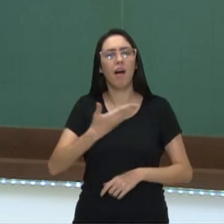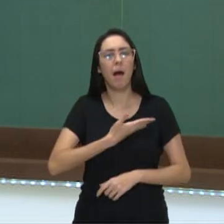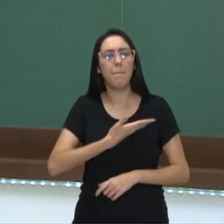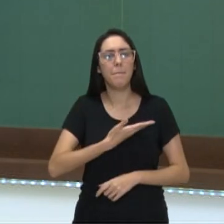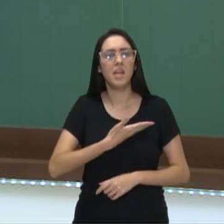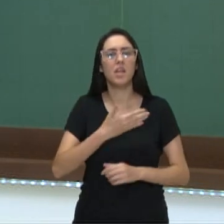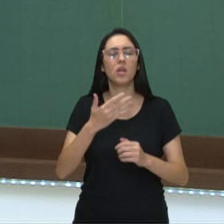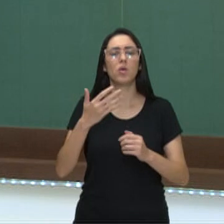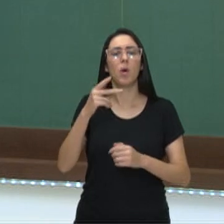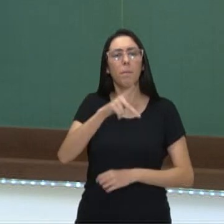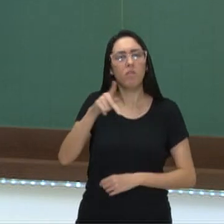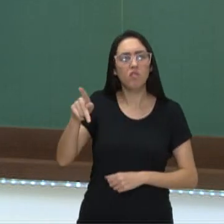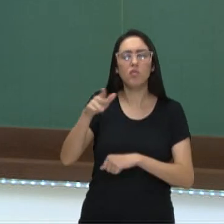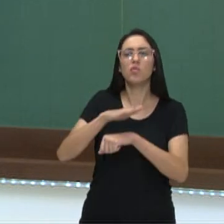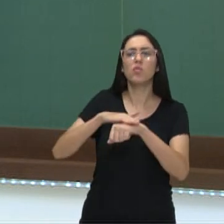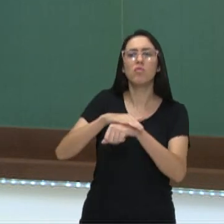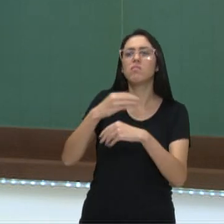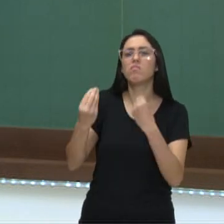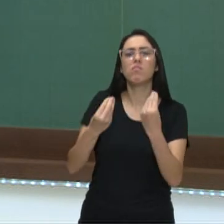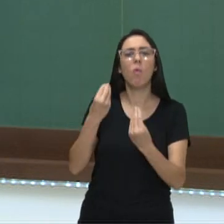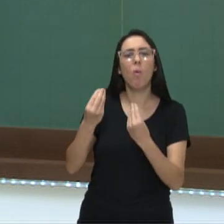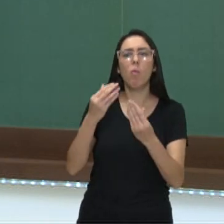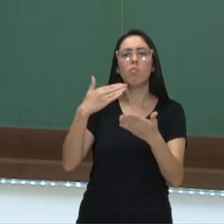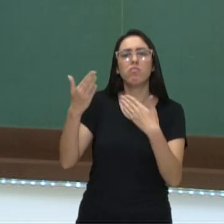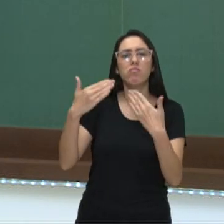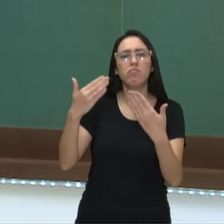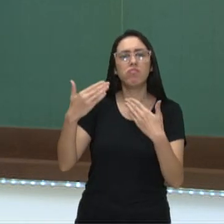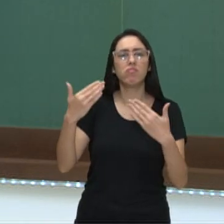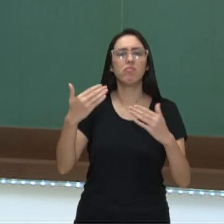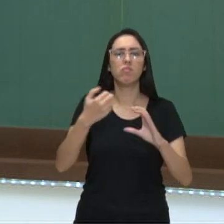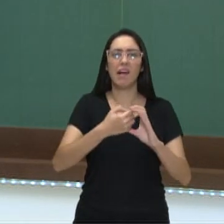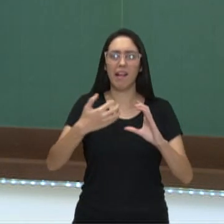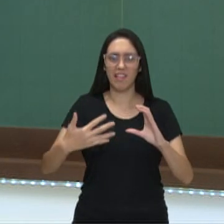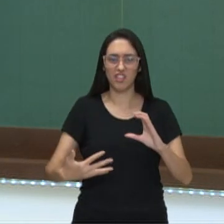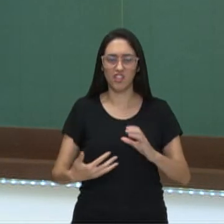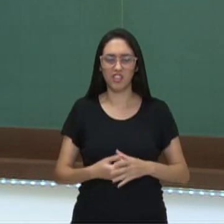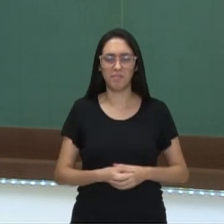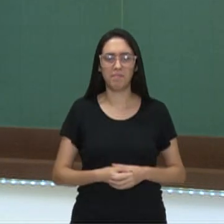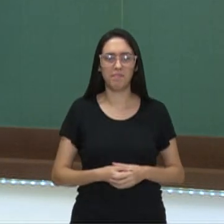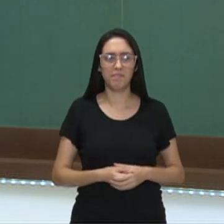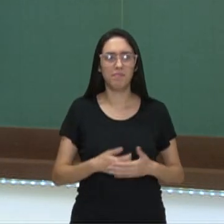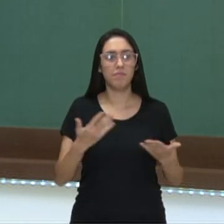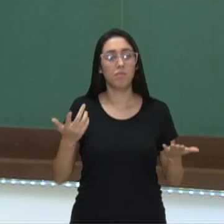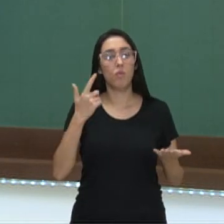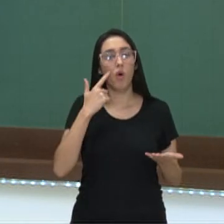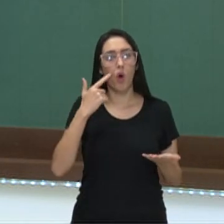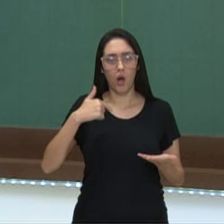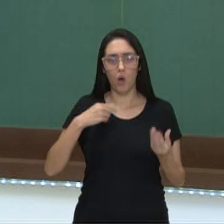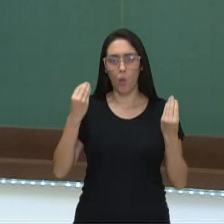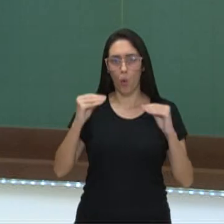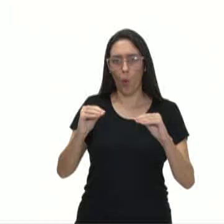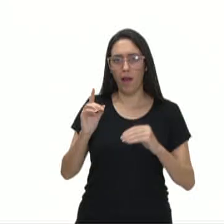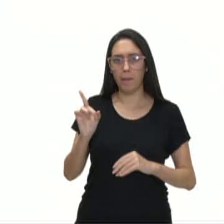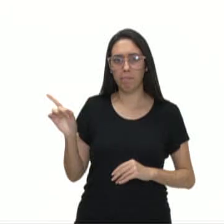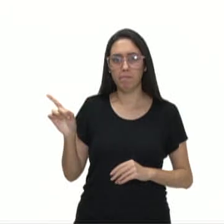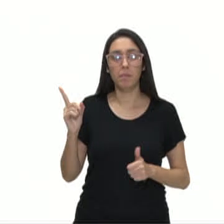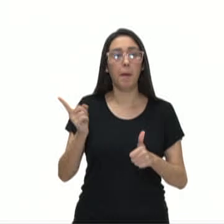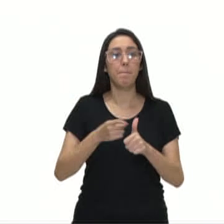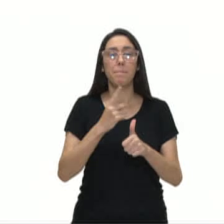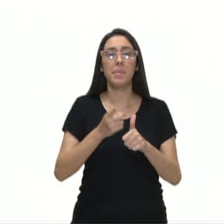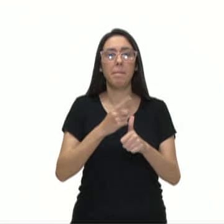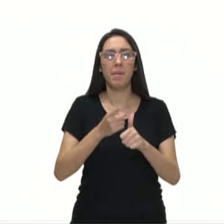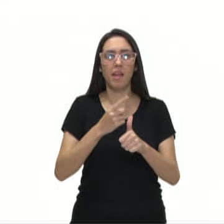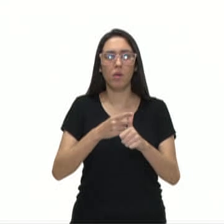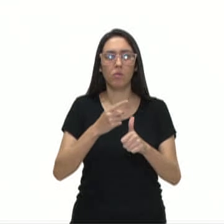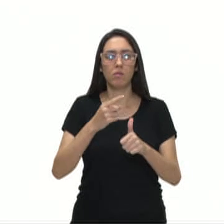seu professor e trocar ideias aí sobre essas características, tá? Então, olha só o que eu coloquei aqui. Primeiro, o